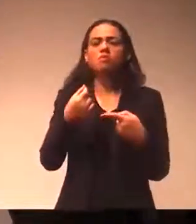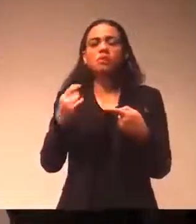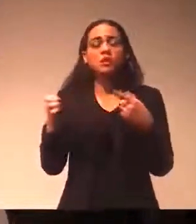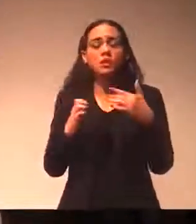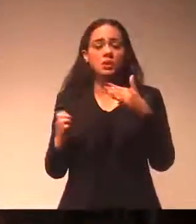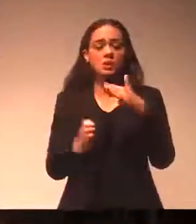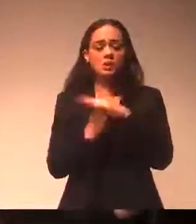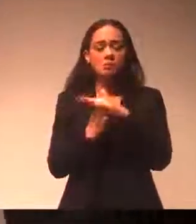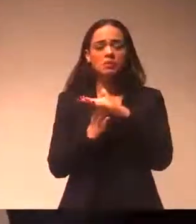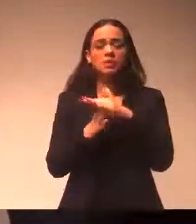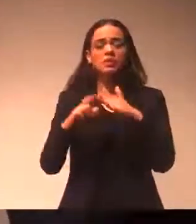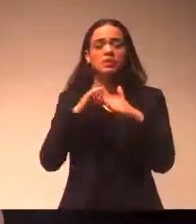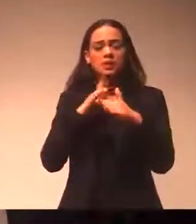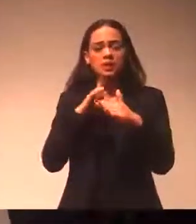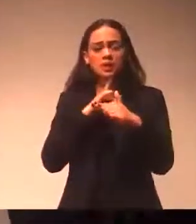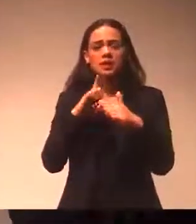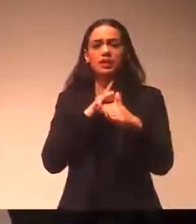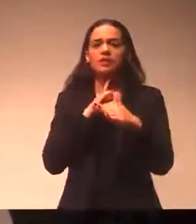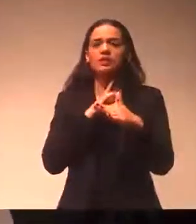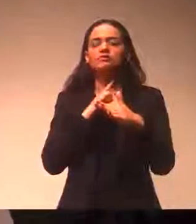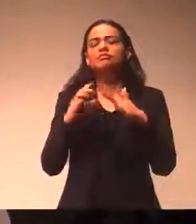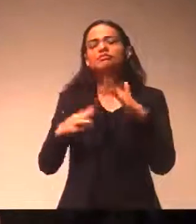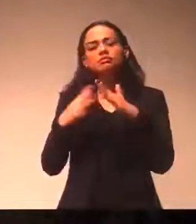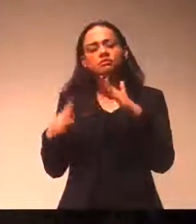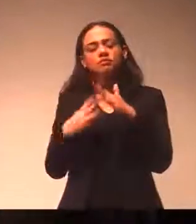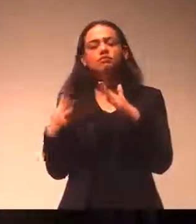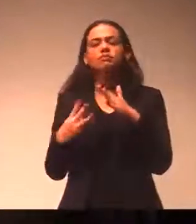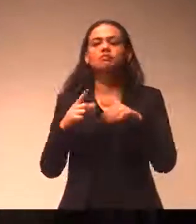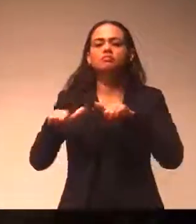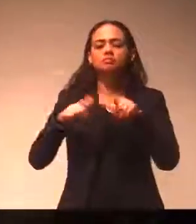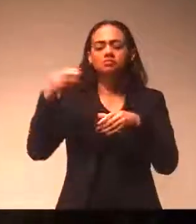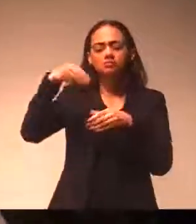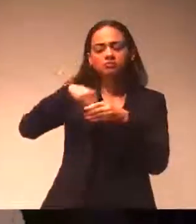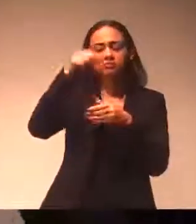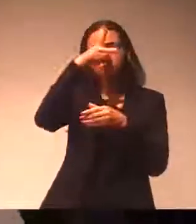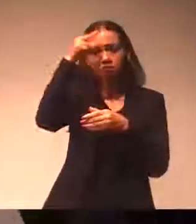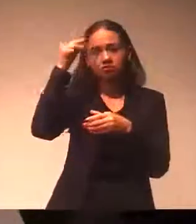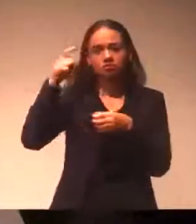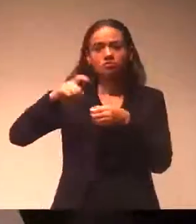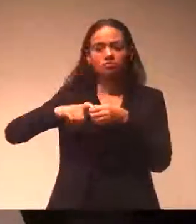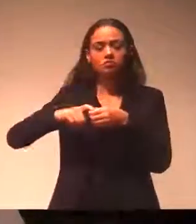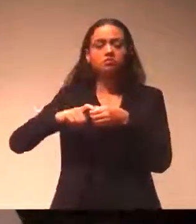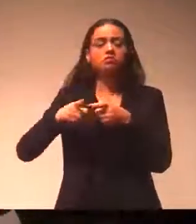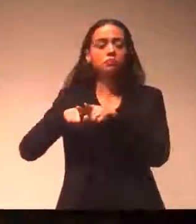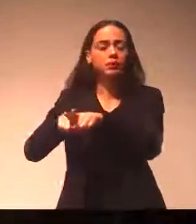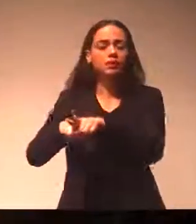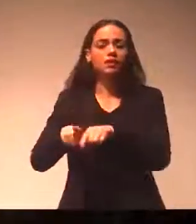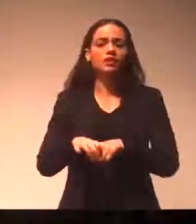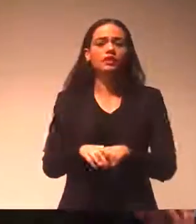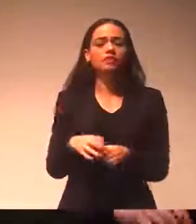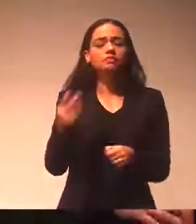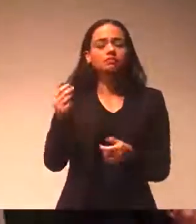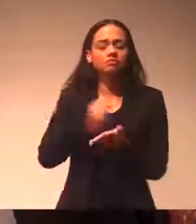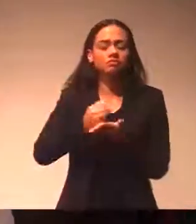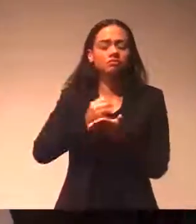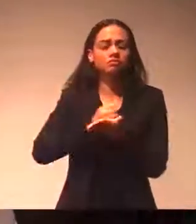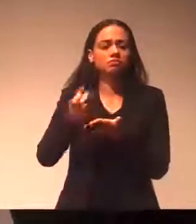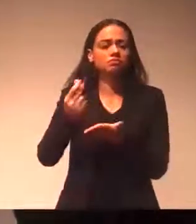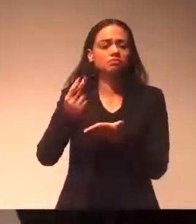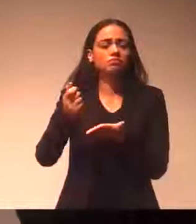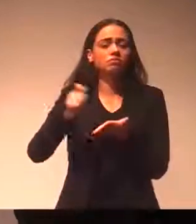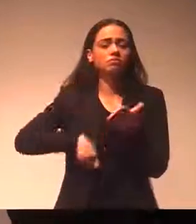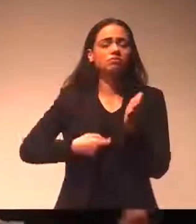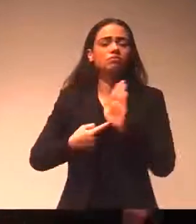prestam serviços terceirizados, informando qual empresa os contratou e qual o valor por contratação. Está clara essa